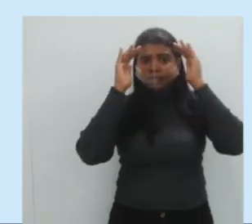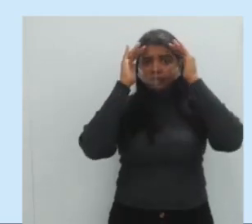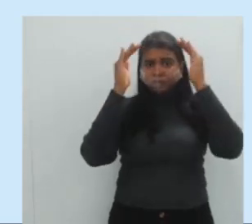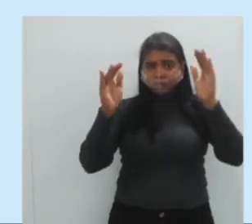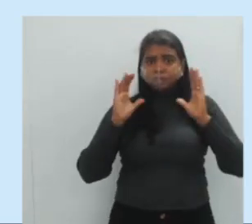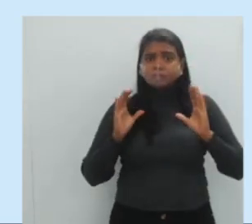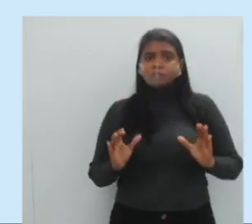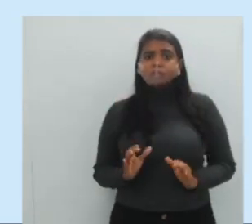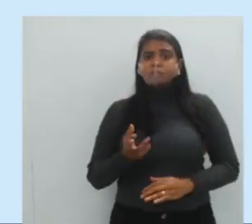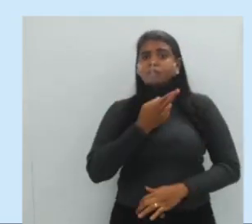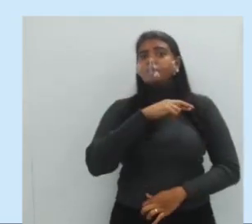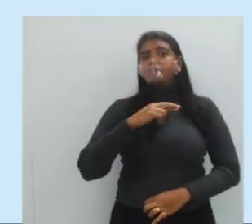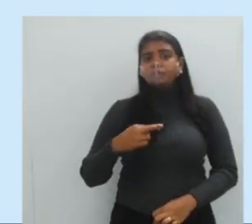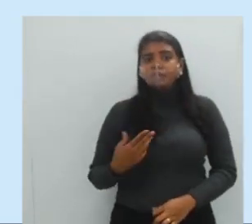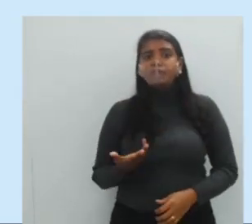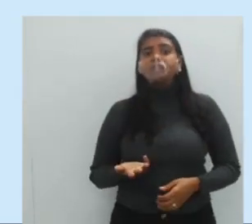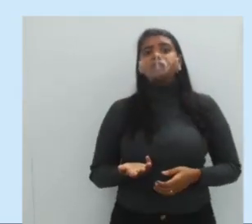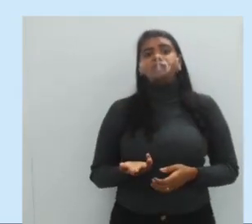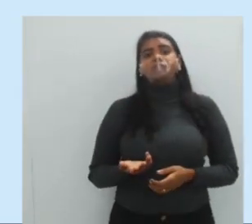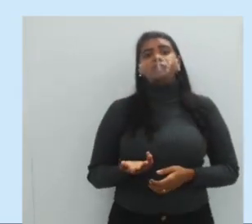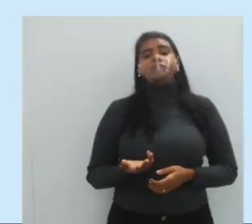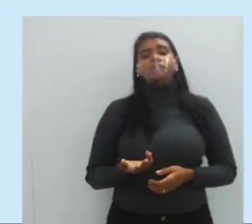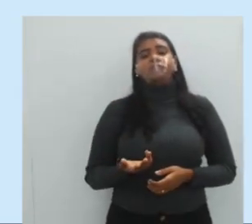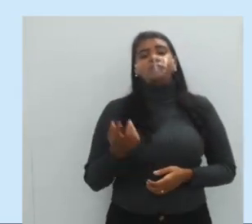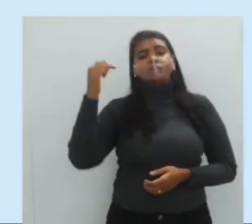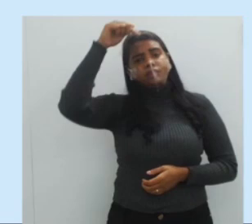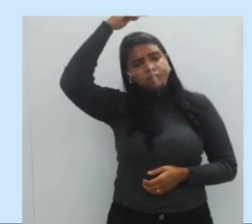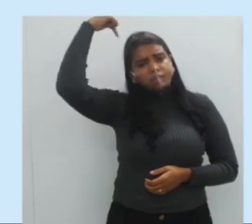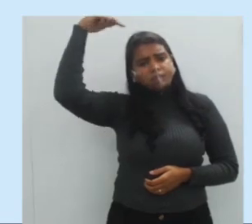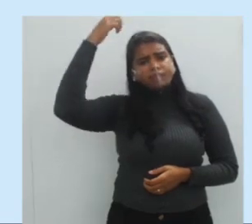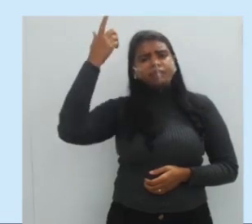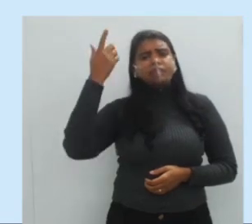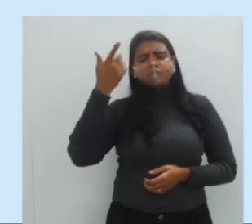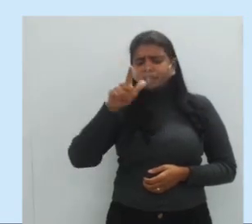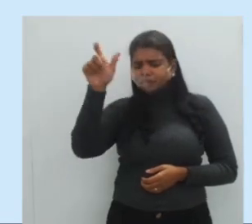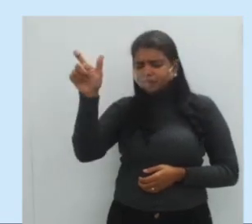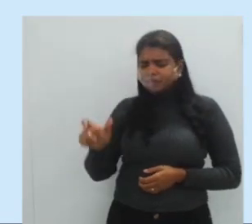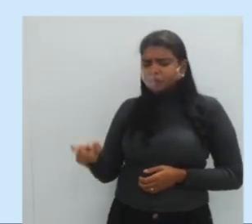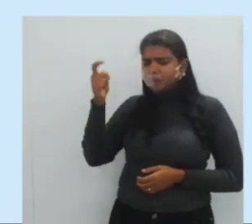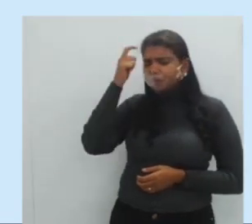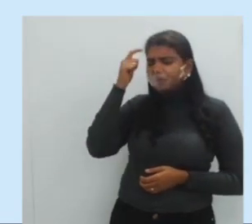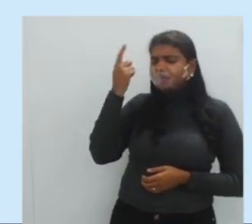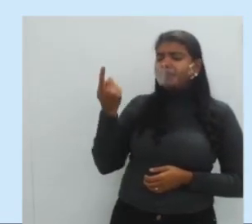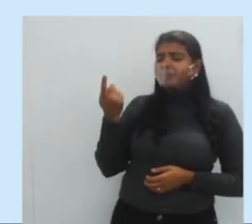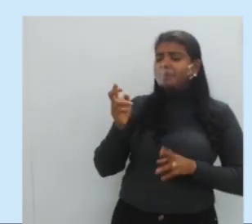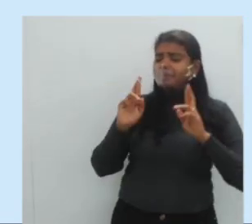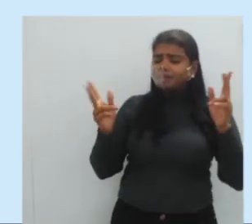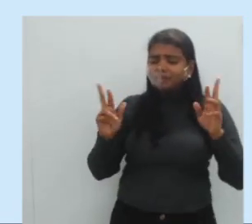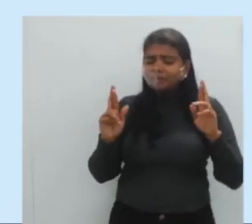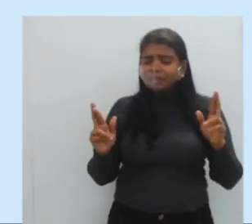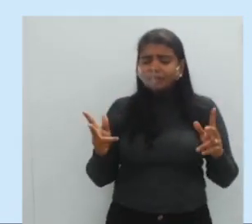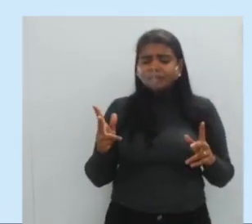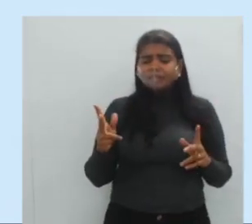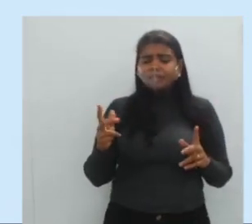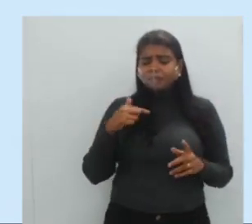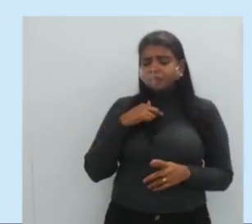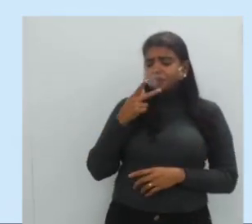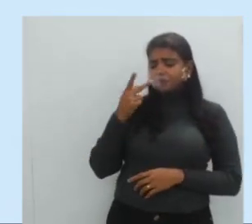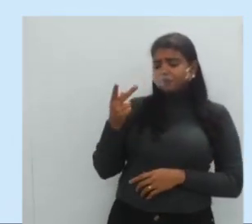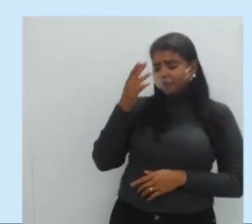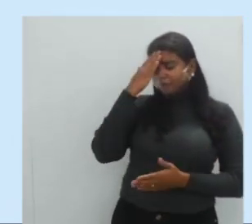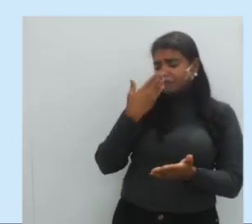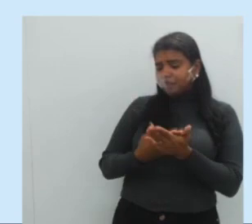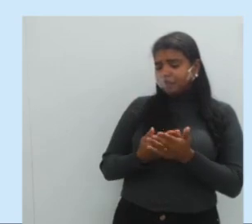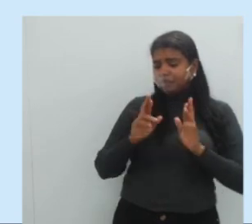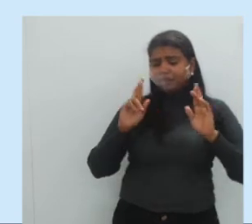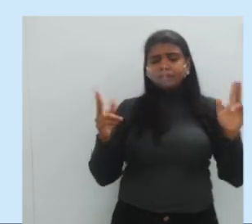do respeito à religião, o símbolo que é sagrado, o respeito ao outro por pensar diferente de mim. Então aí nós